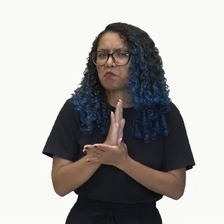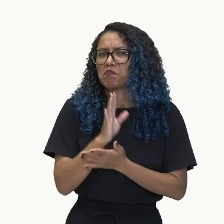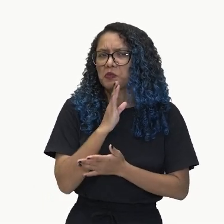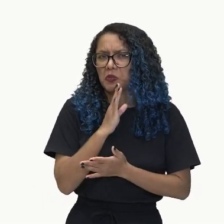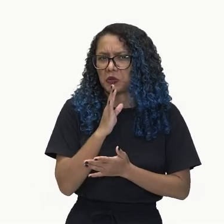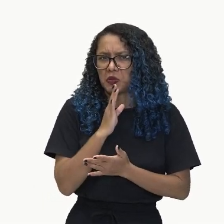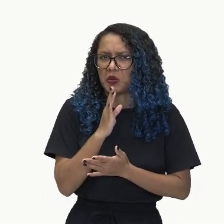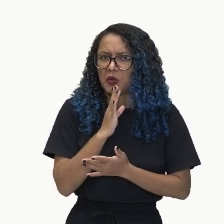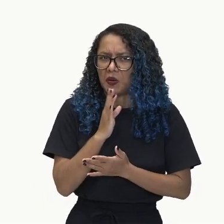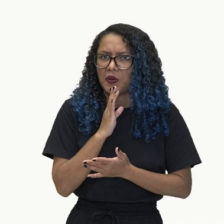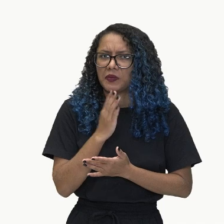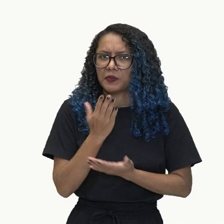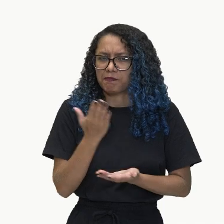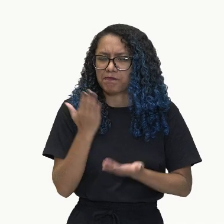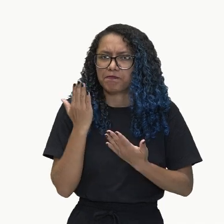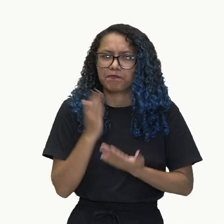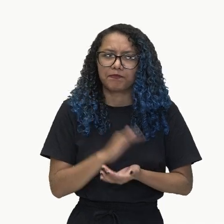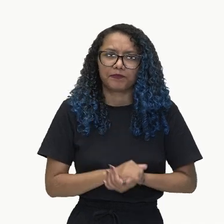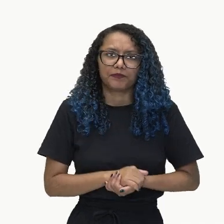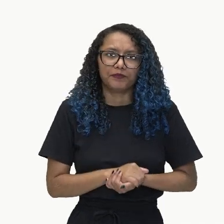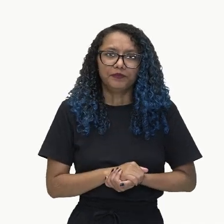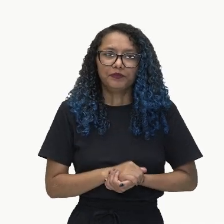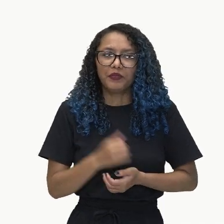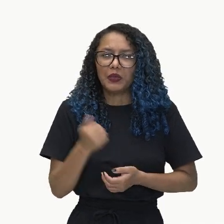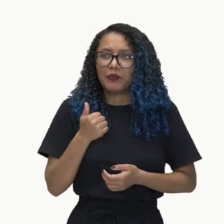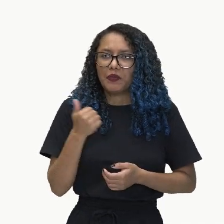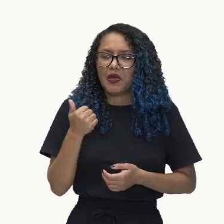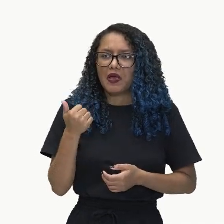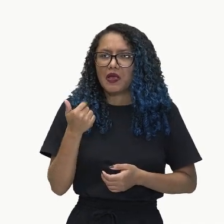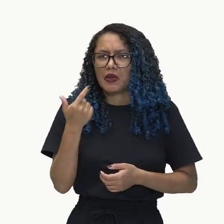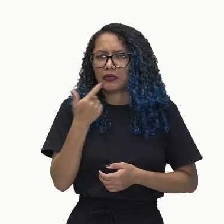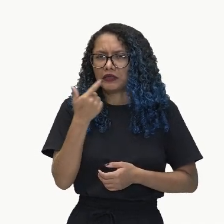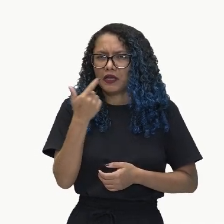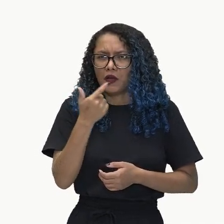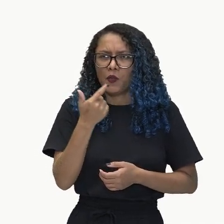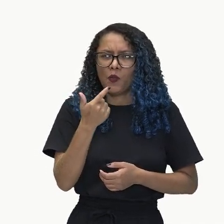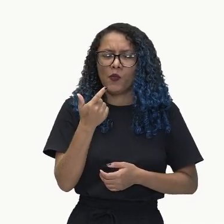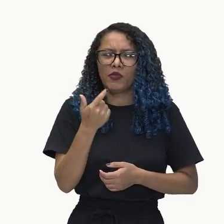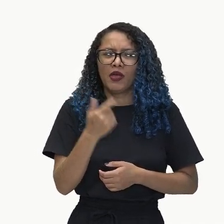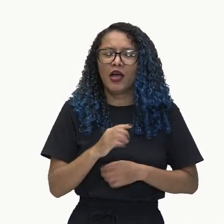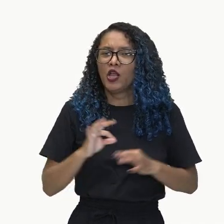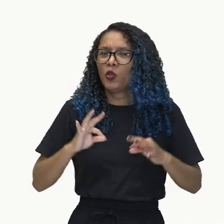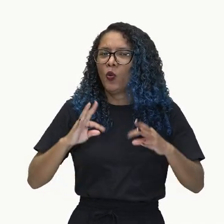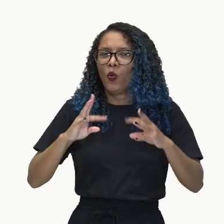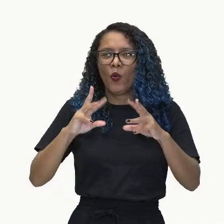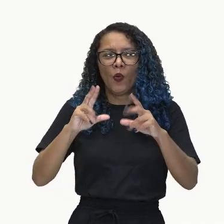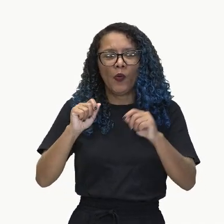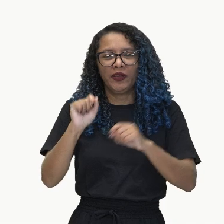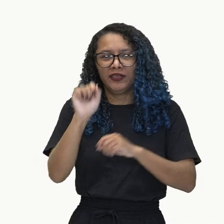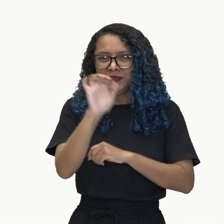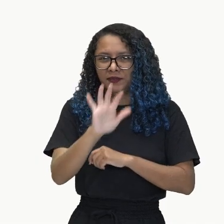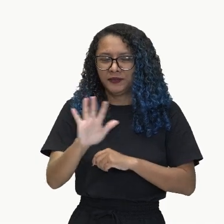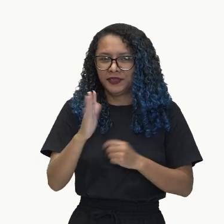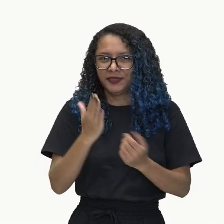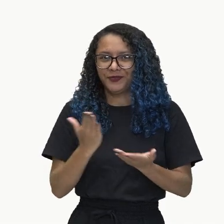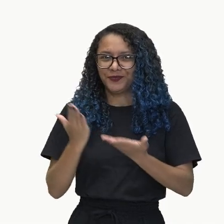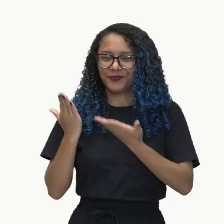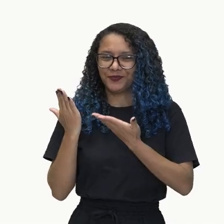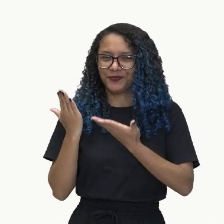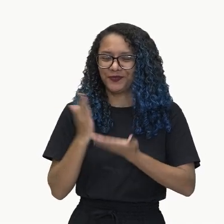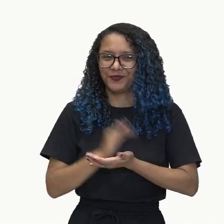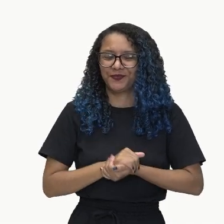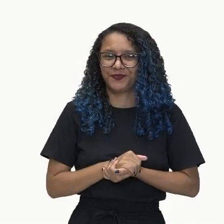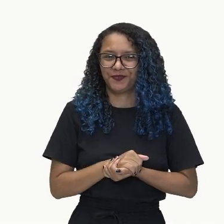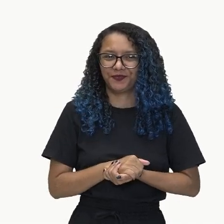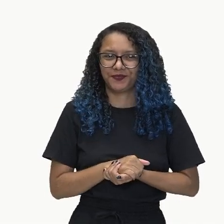verdade Olha a primeira imagem Olha a segunda pessoal olhemos aqui todas certo a primeira muito